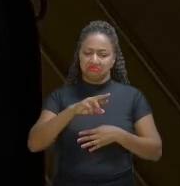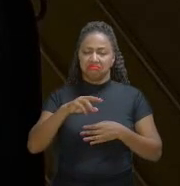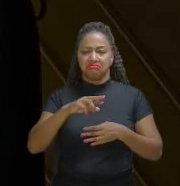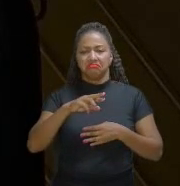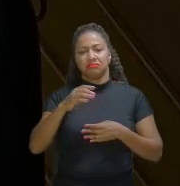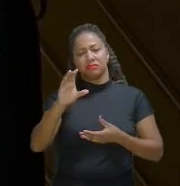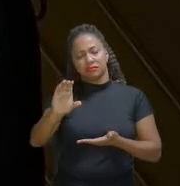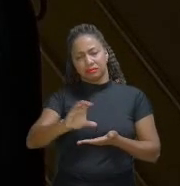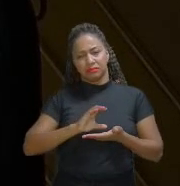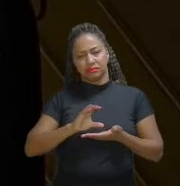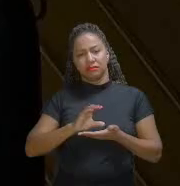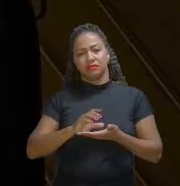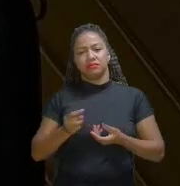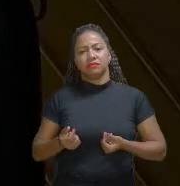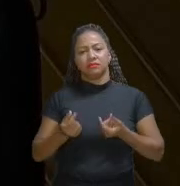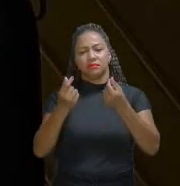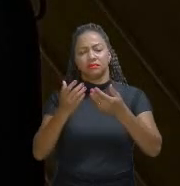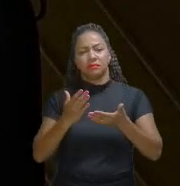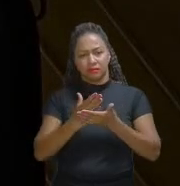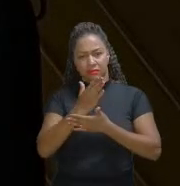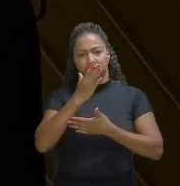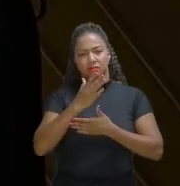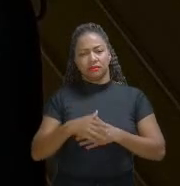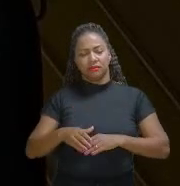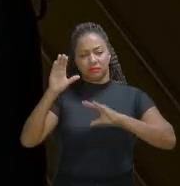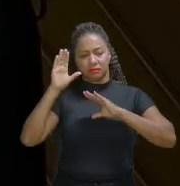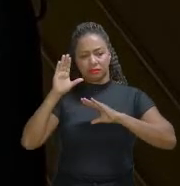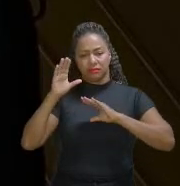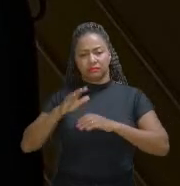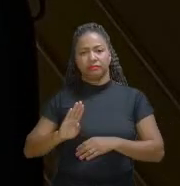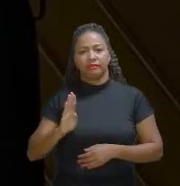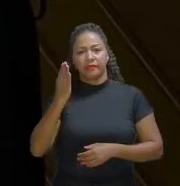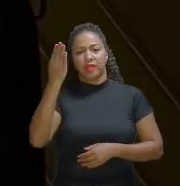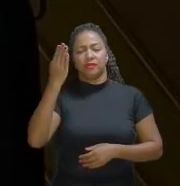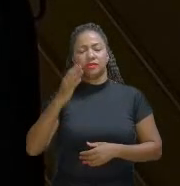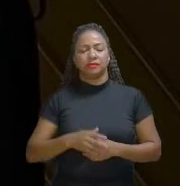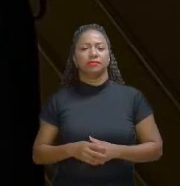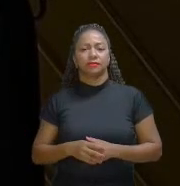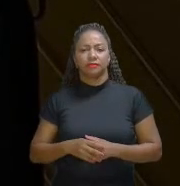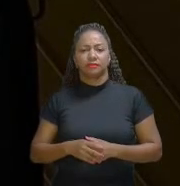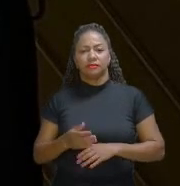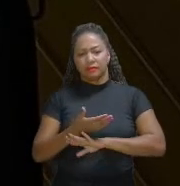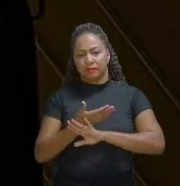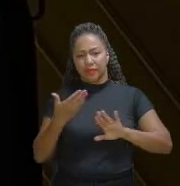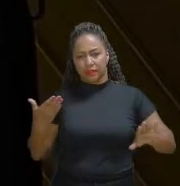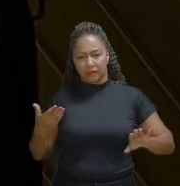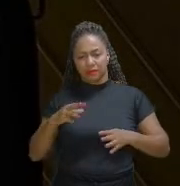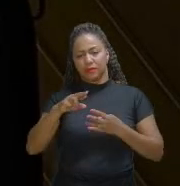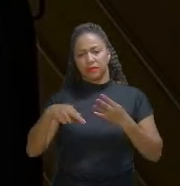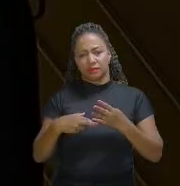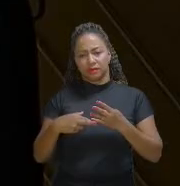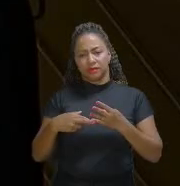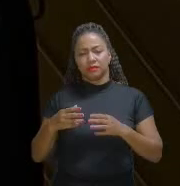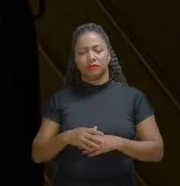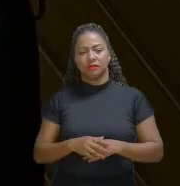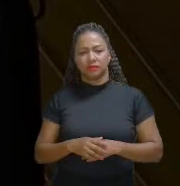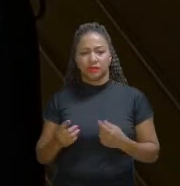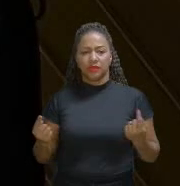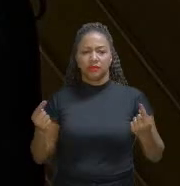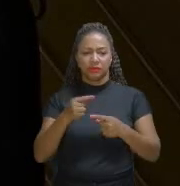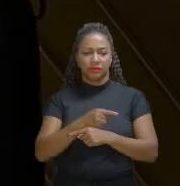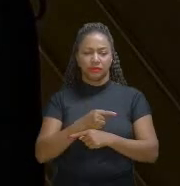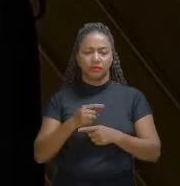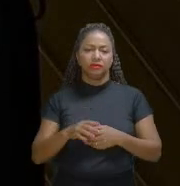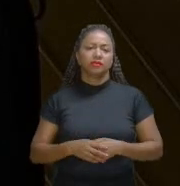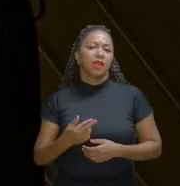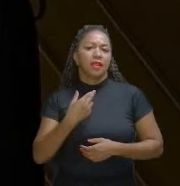financeiros não se presta por si só a comprovar a existência de candidatura fictícia. Rejeito, portanto, a tese recursal em sentido contrário.